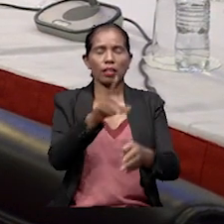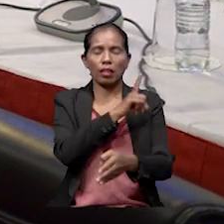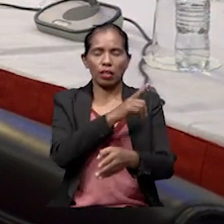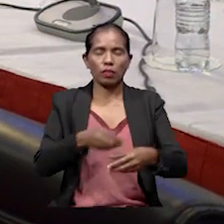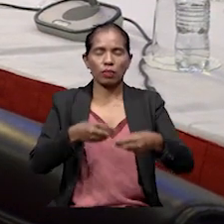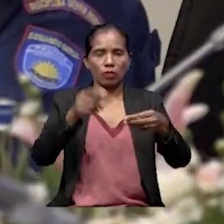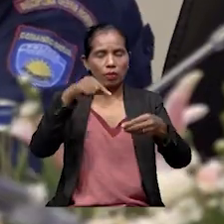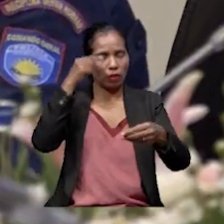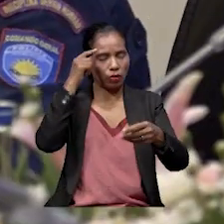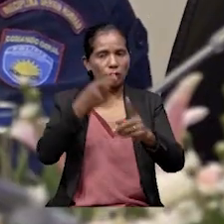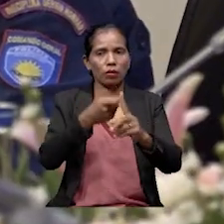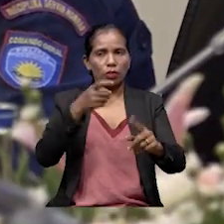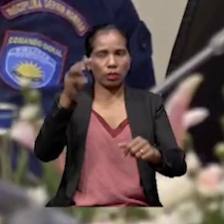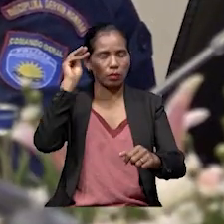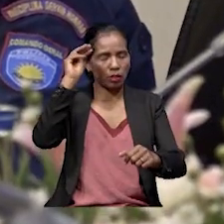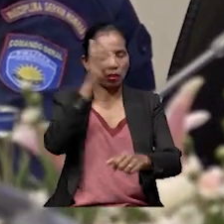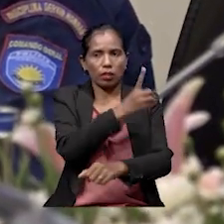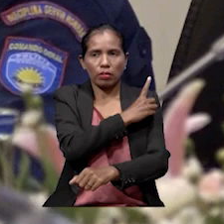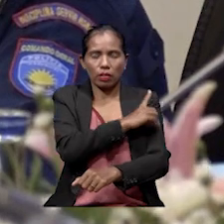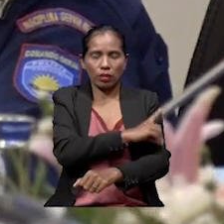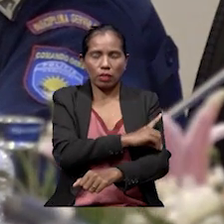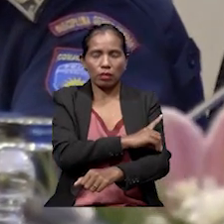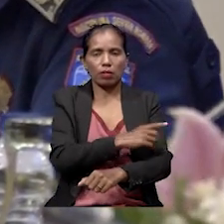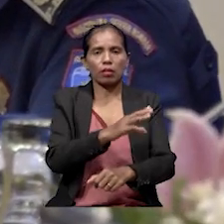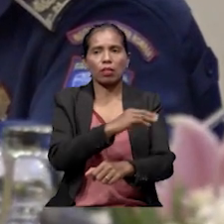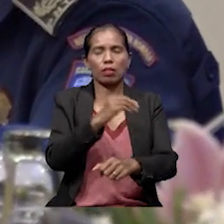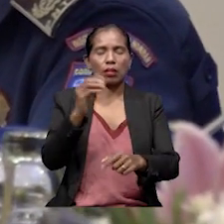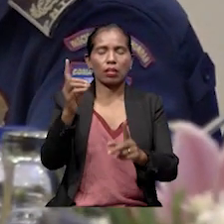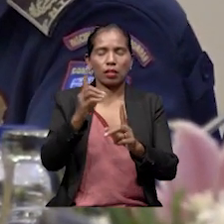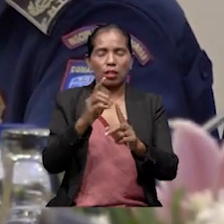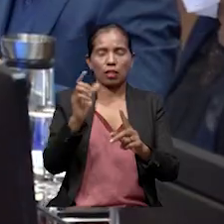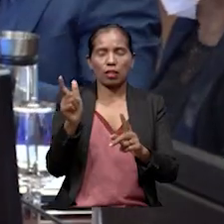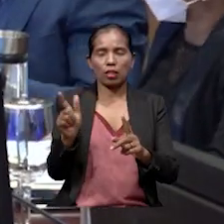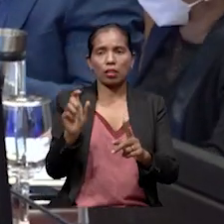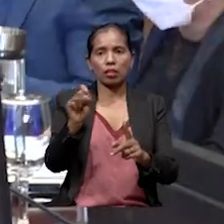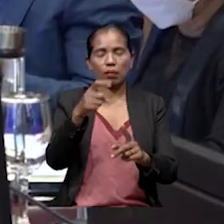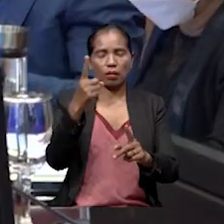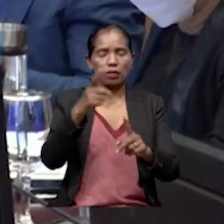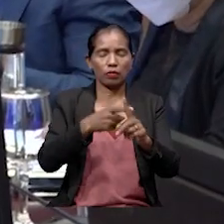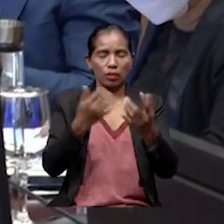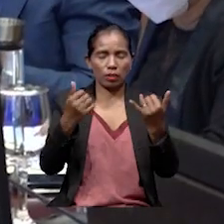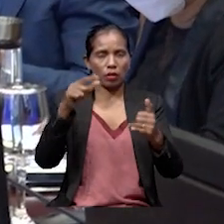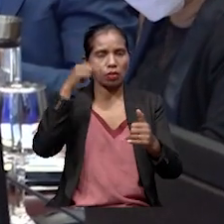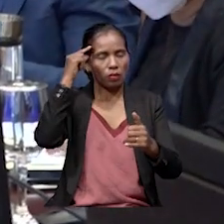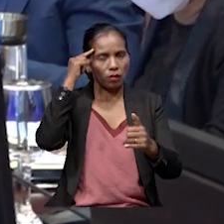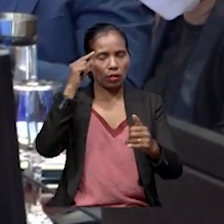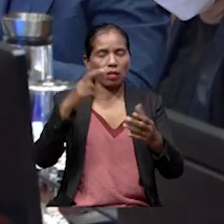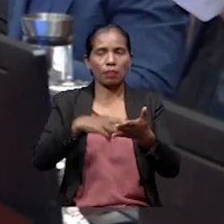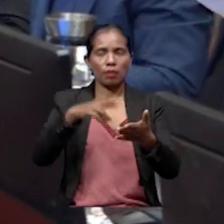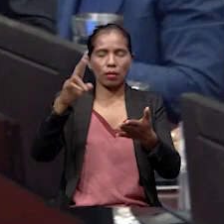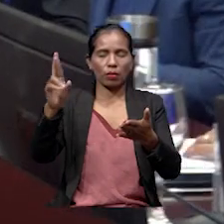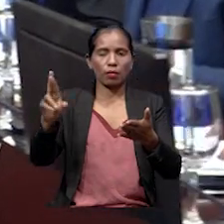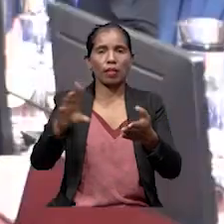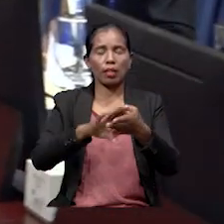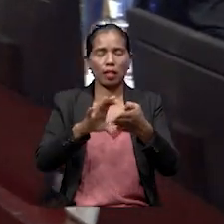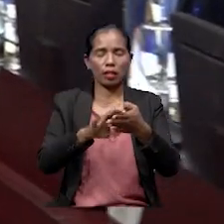para o governo Liu Husi, ministro de Defesa Filomeno Paixão e a Lourenço Nuresin Ida Fulané. No governo foi em aprova pedido